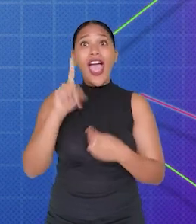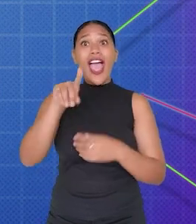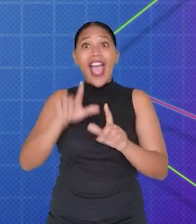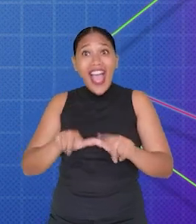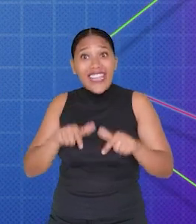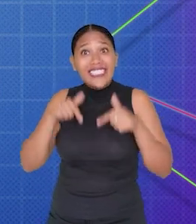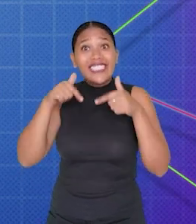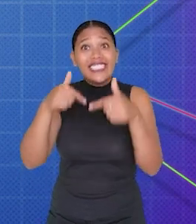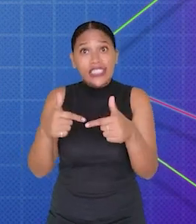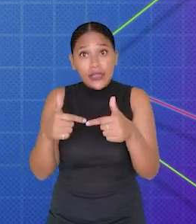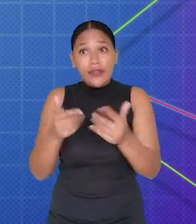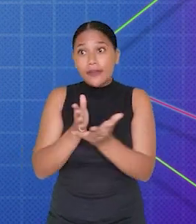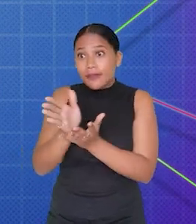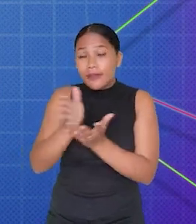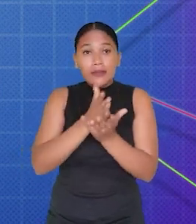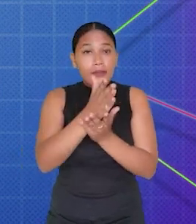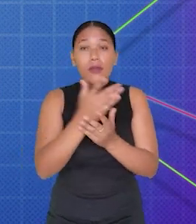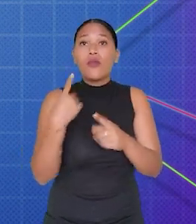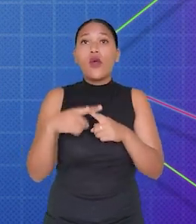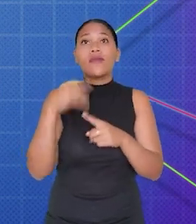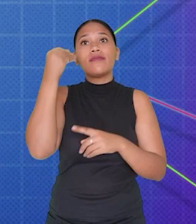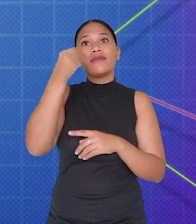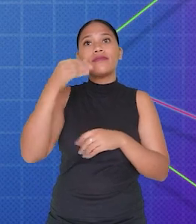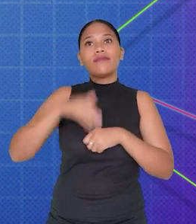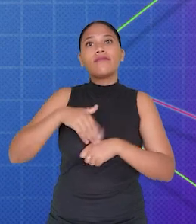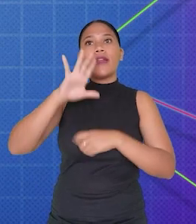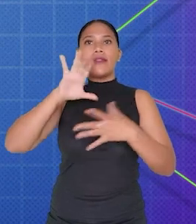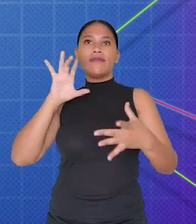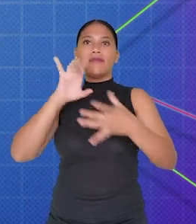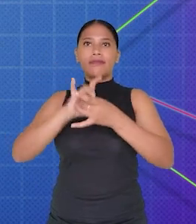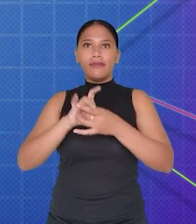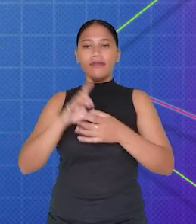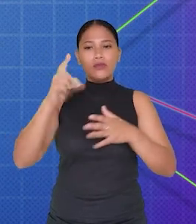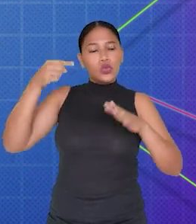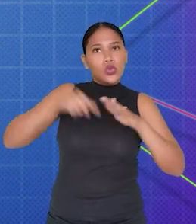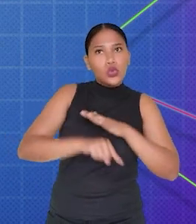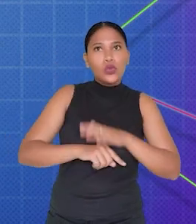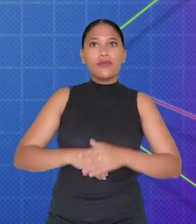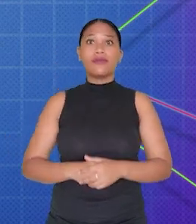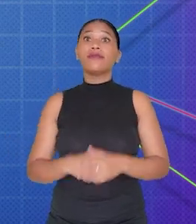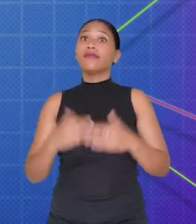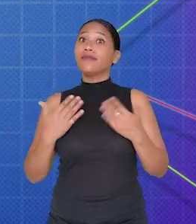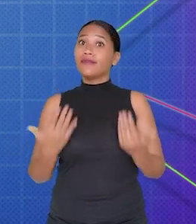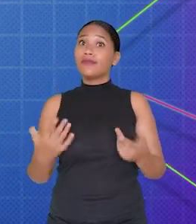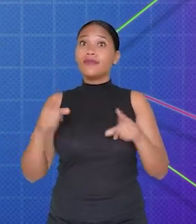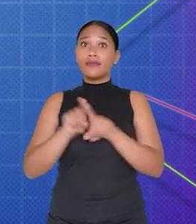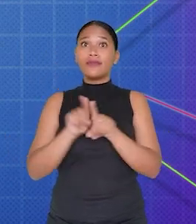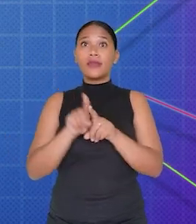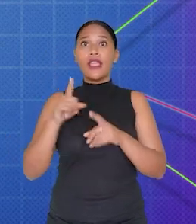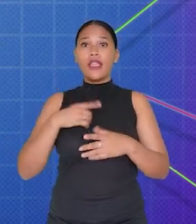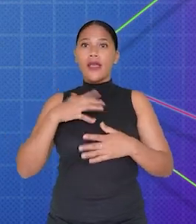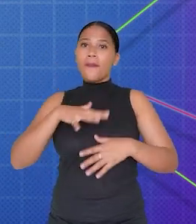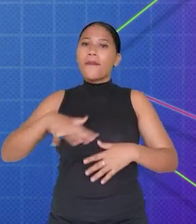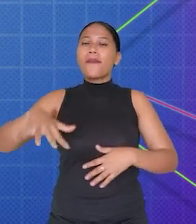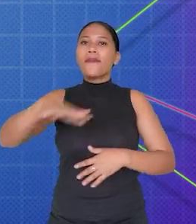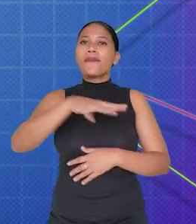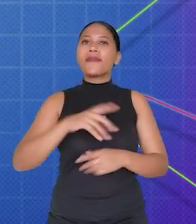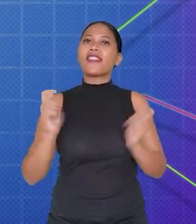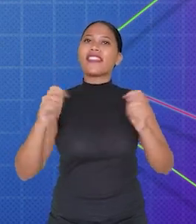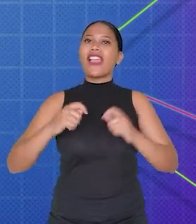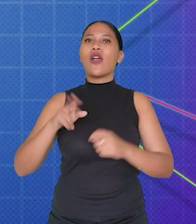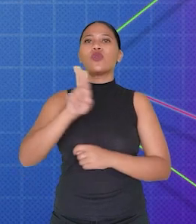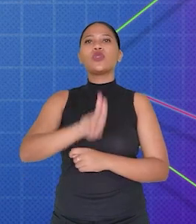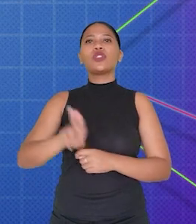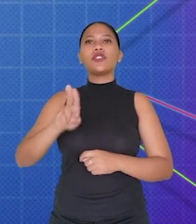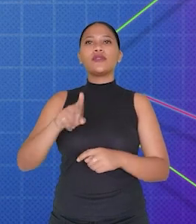ativa da jogabilidade, ajudando a criar uma experiência mais envolvente e imersiva. E por fim, a ambientação também pode